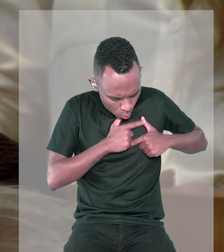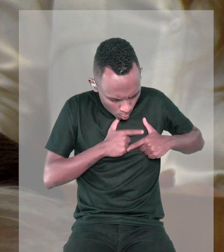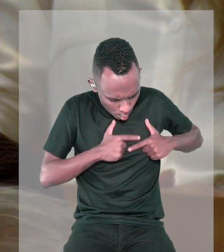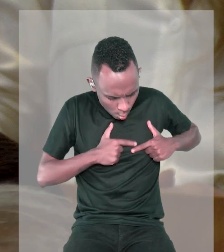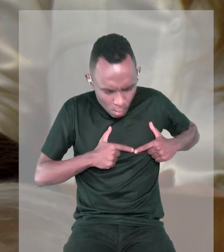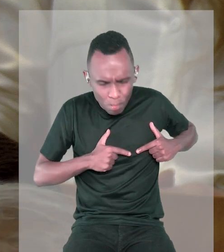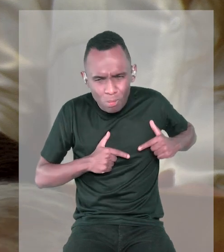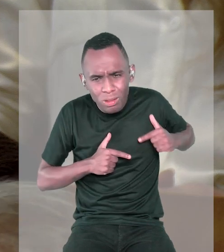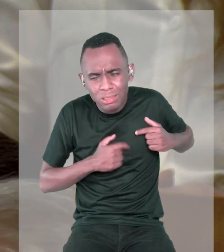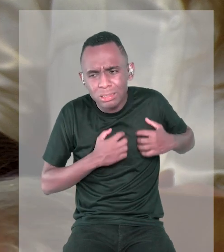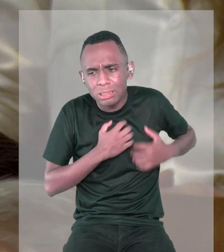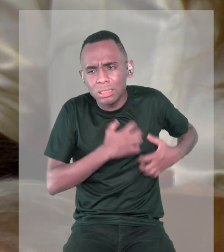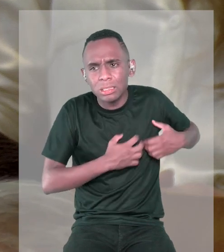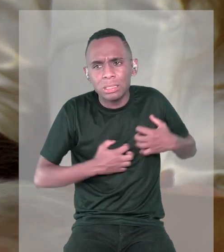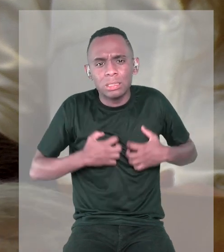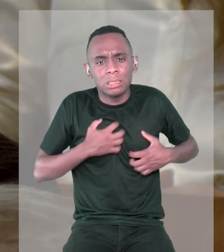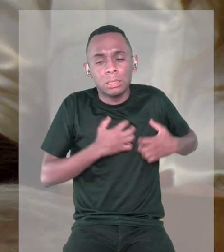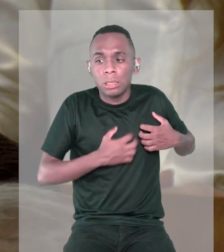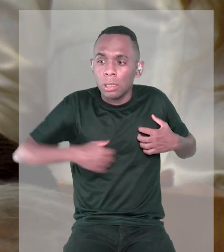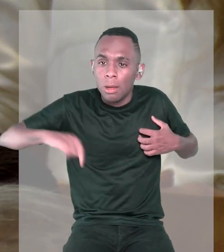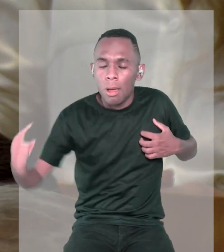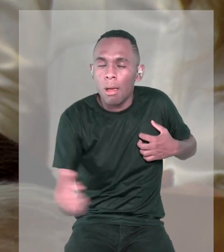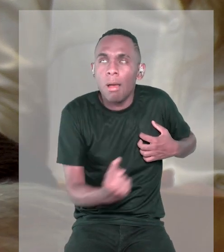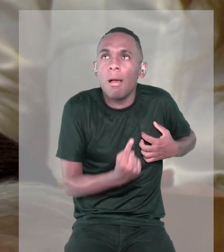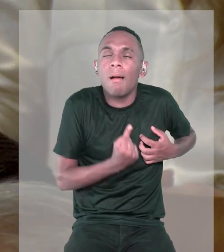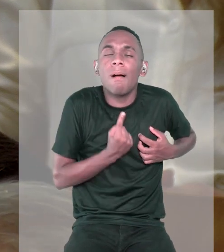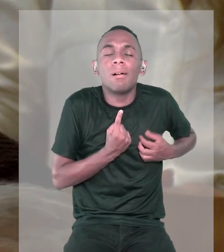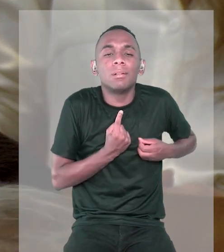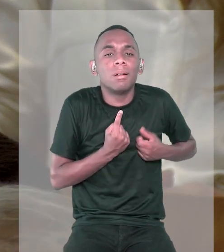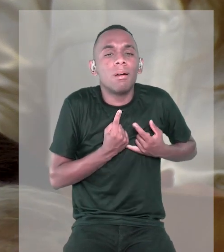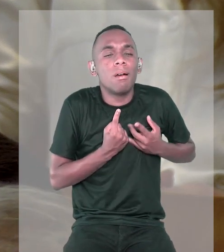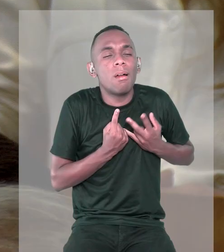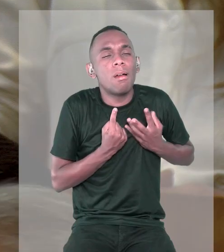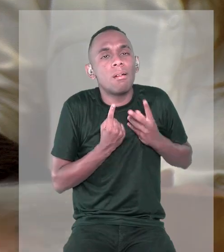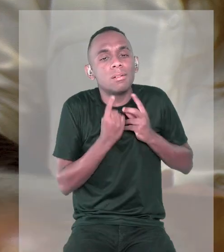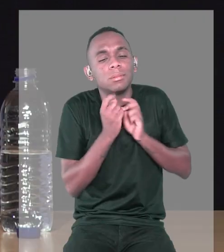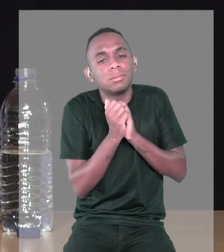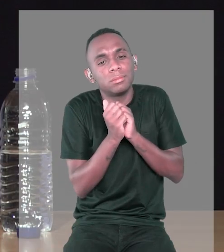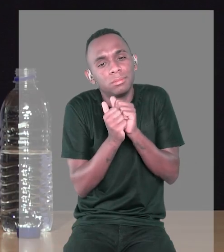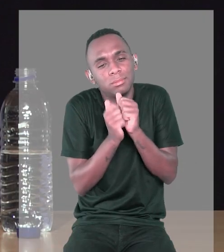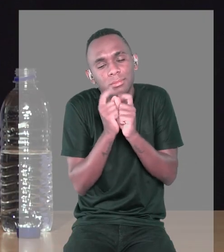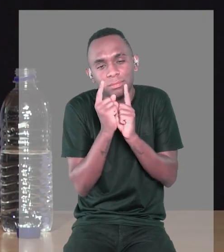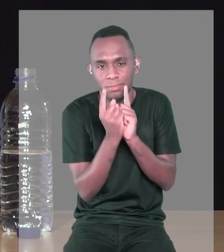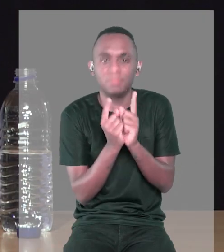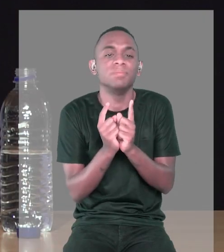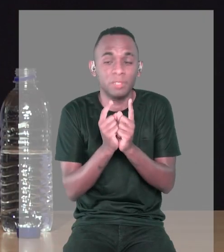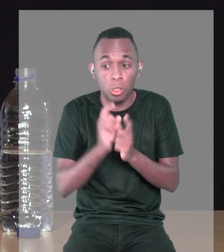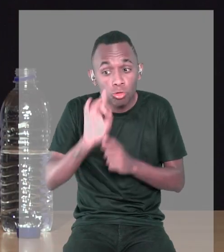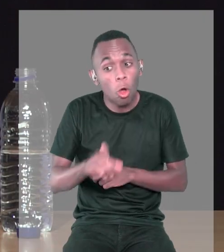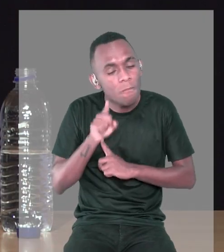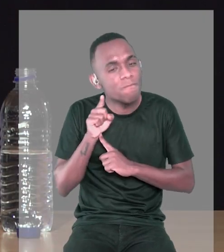fundo do meu peito um vazio devorador que somente o calor do seu corpo contra o meu é capaz de